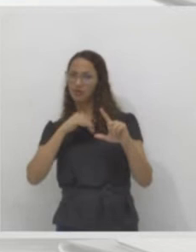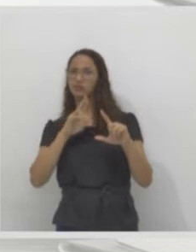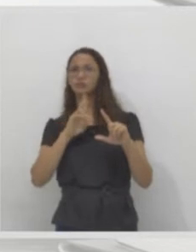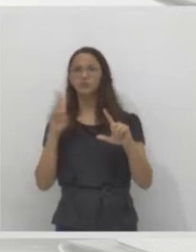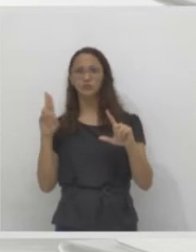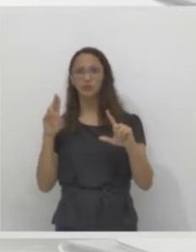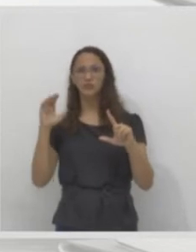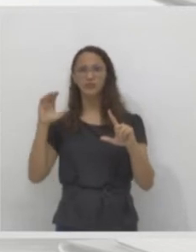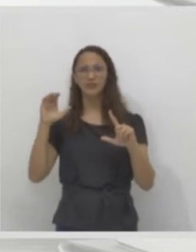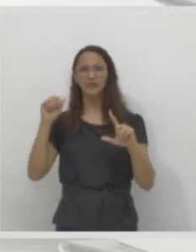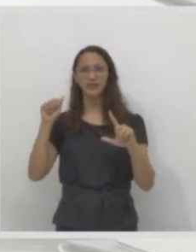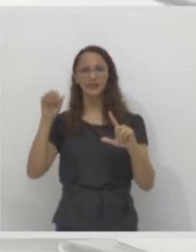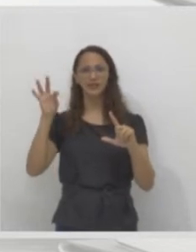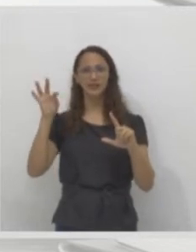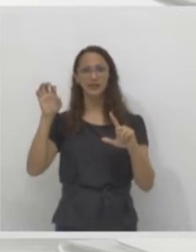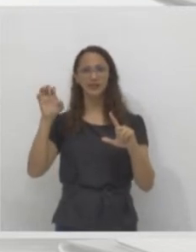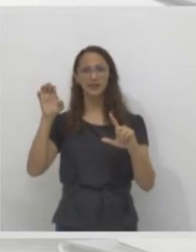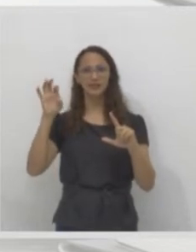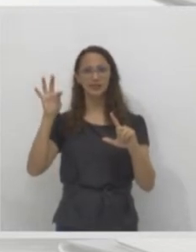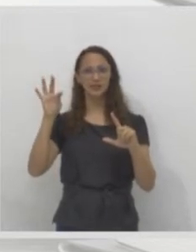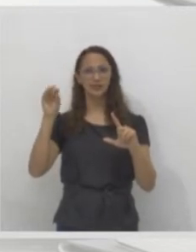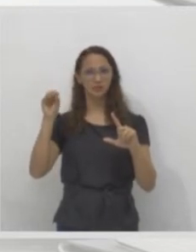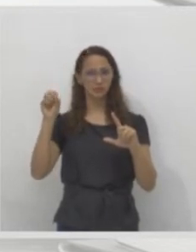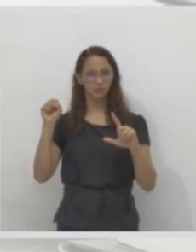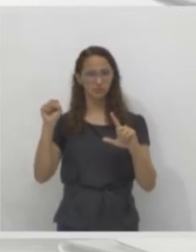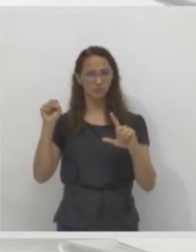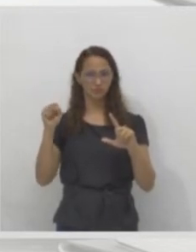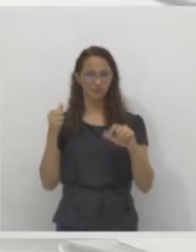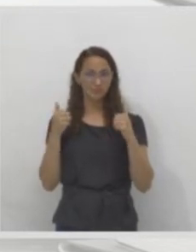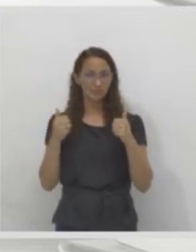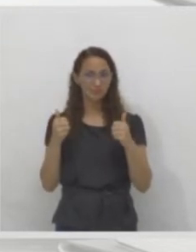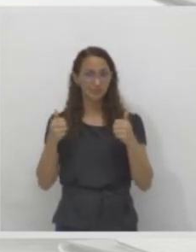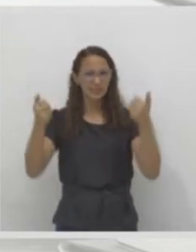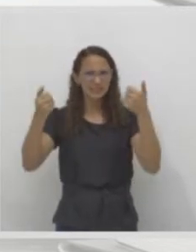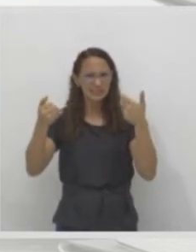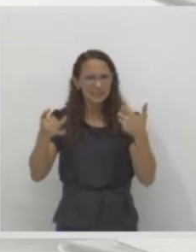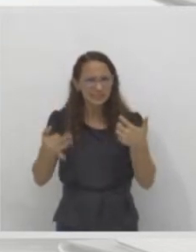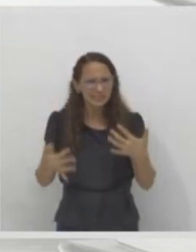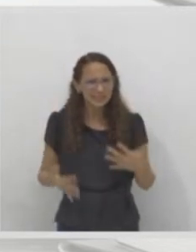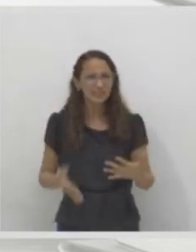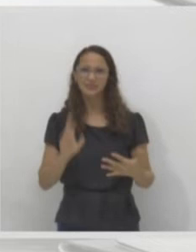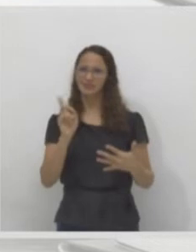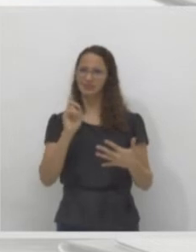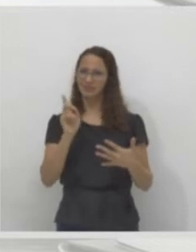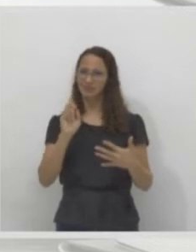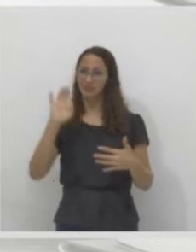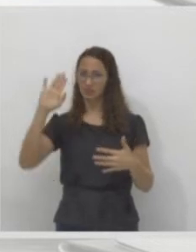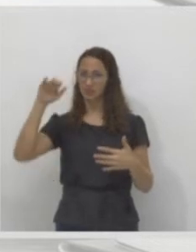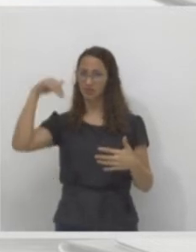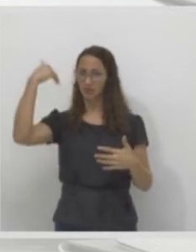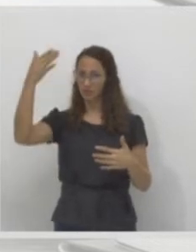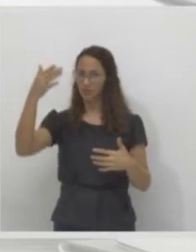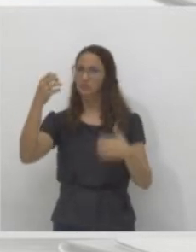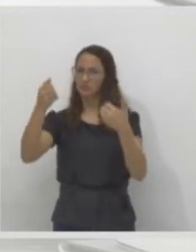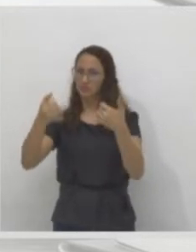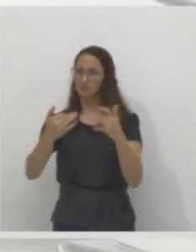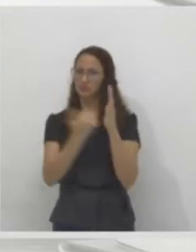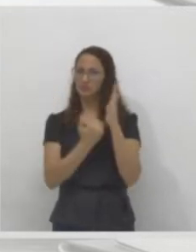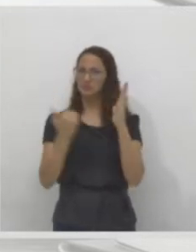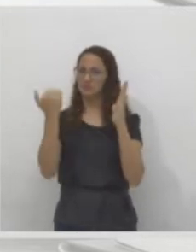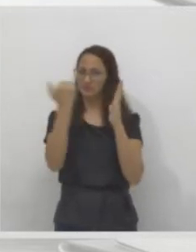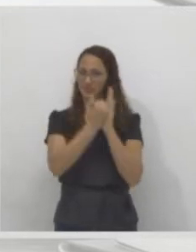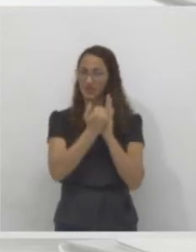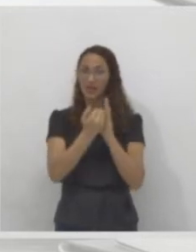para vocês agora, porque nas próximas aulas vocês vão ter que conhecer, vocês vão ter essa oportunidade. O